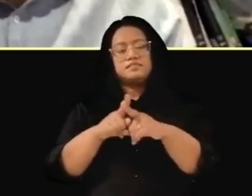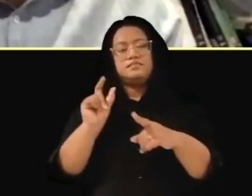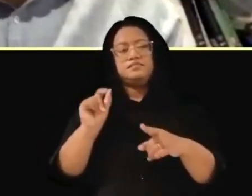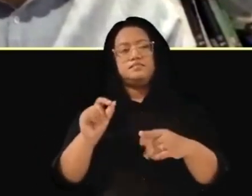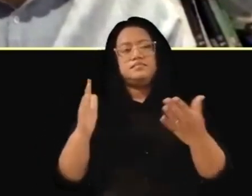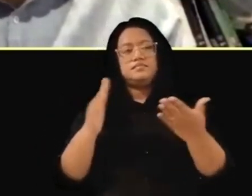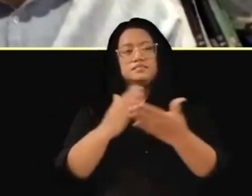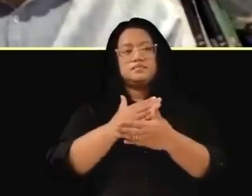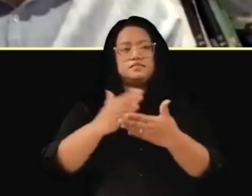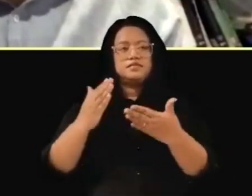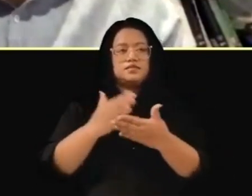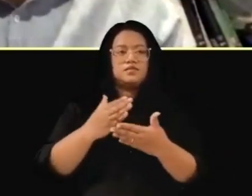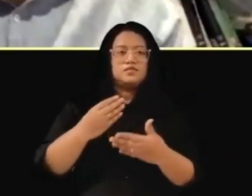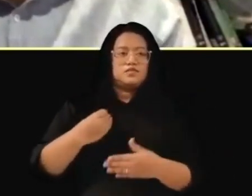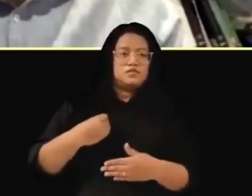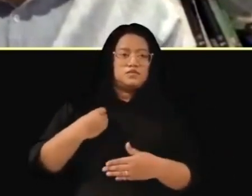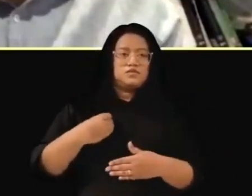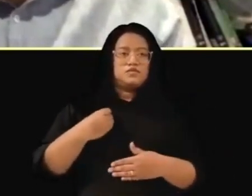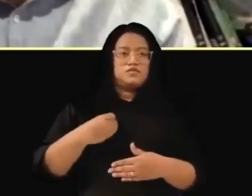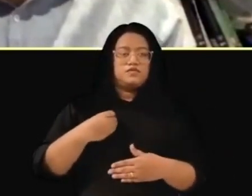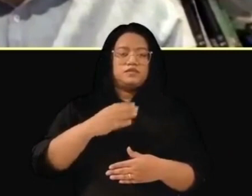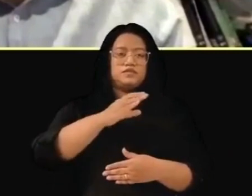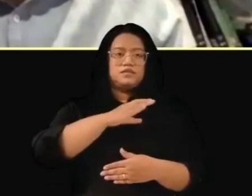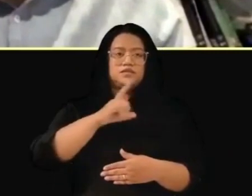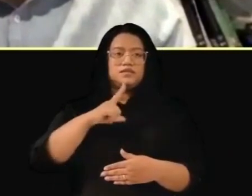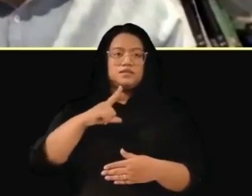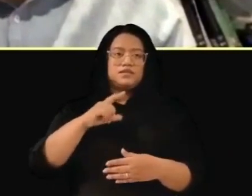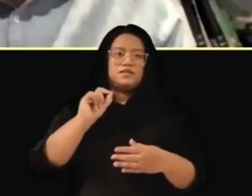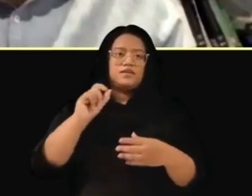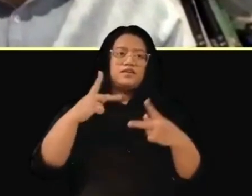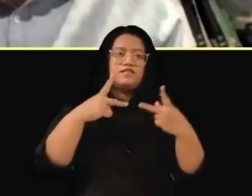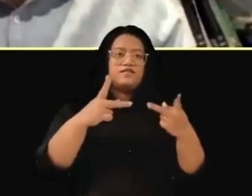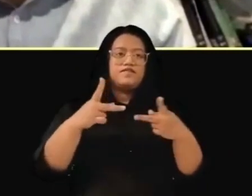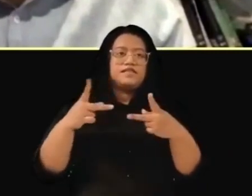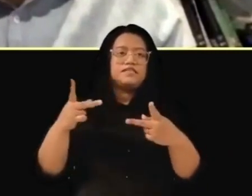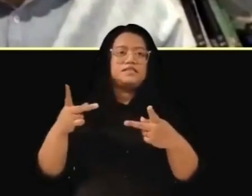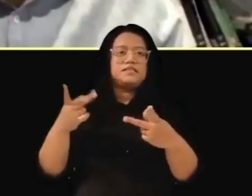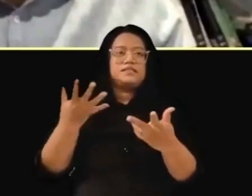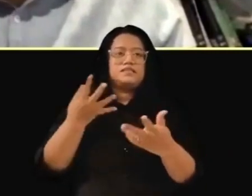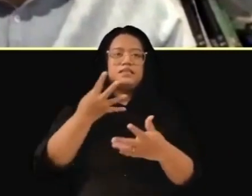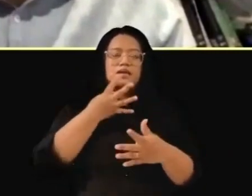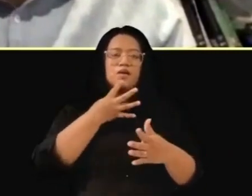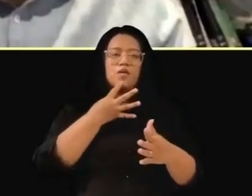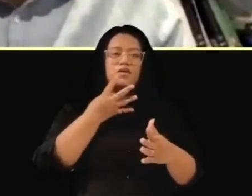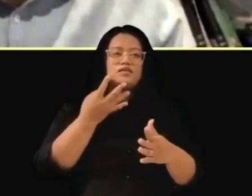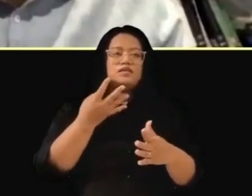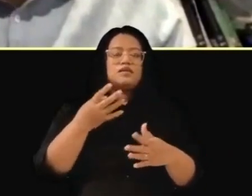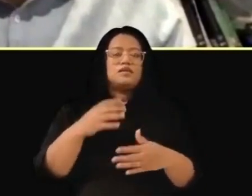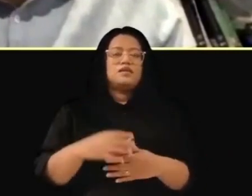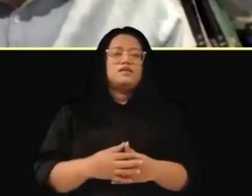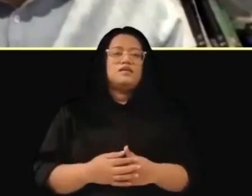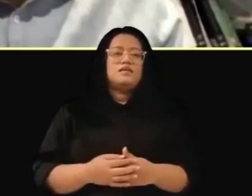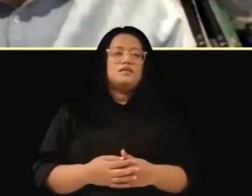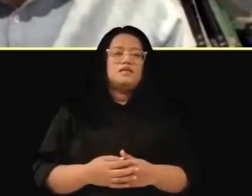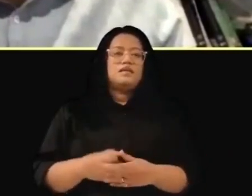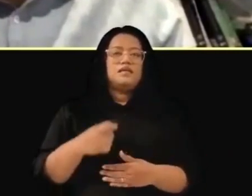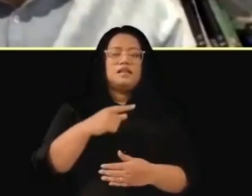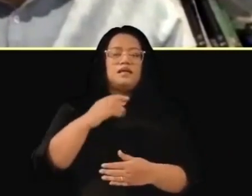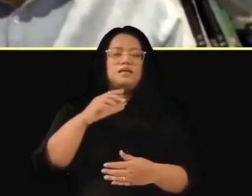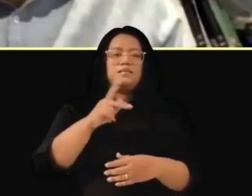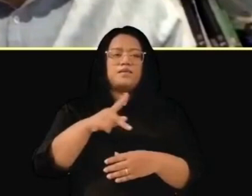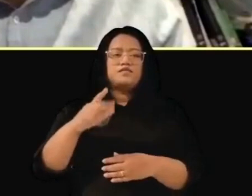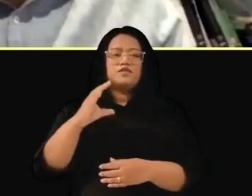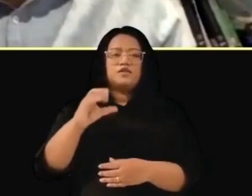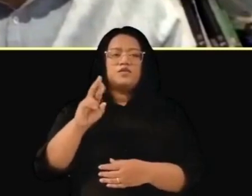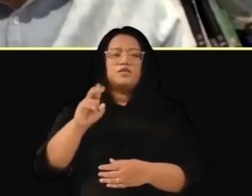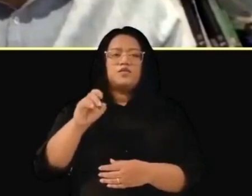no poder judiciário fizeram as visitas, né, de campo, enfim, a expressão que a doutora Carolina usou há pouco, já não me recordo,